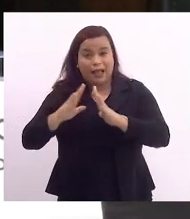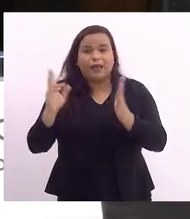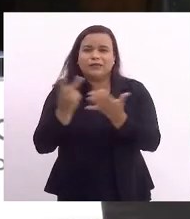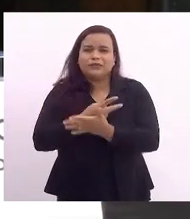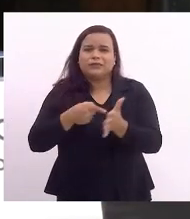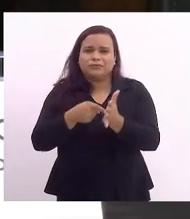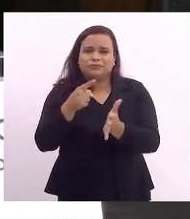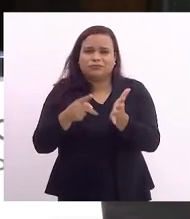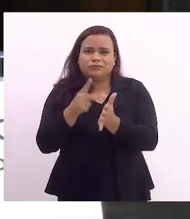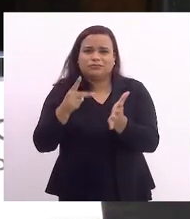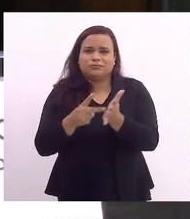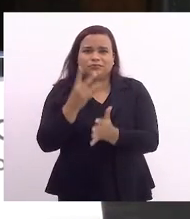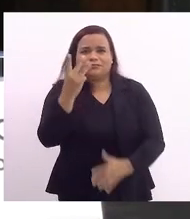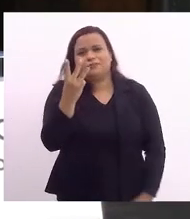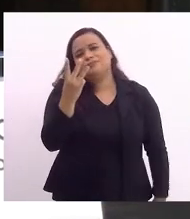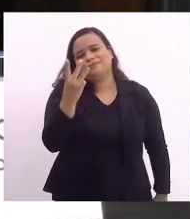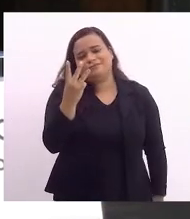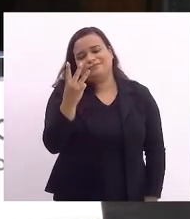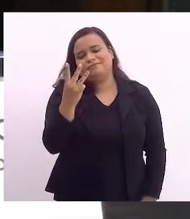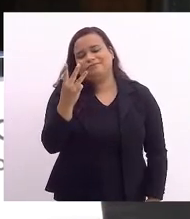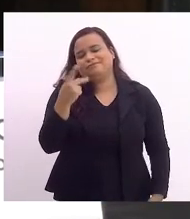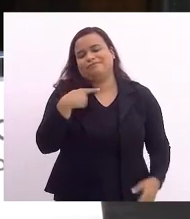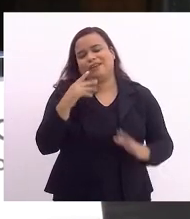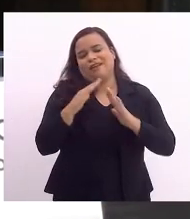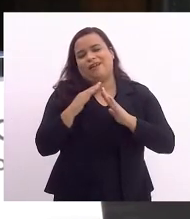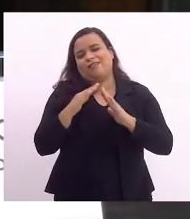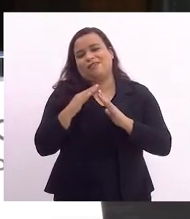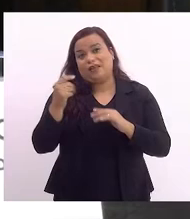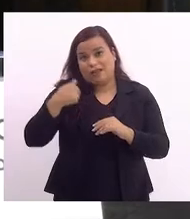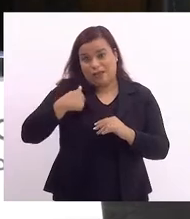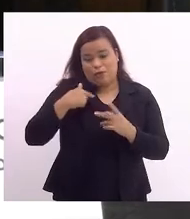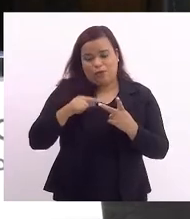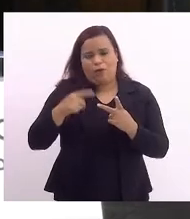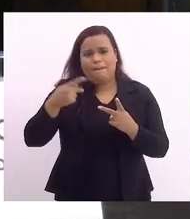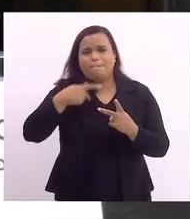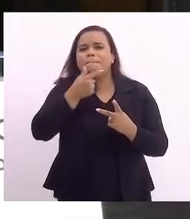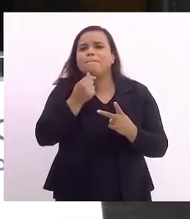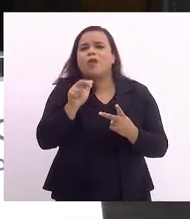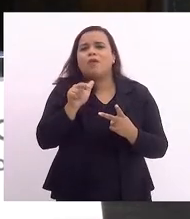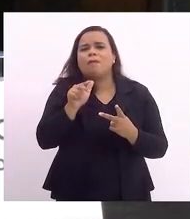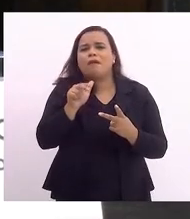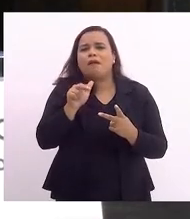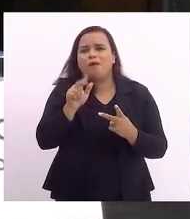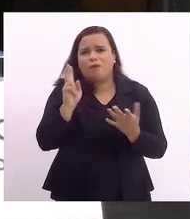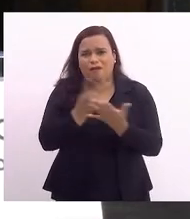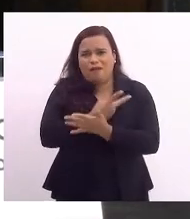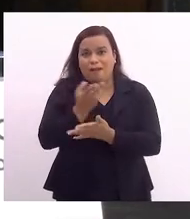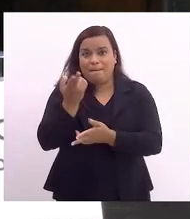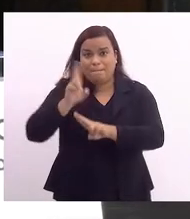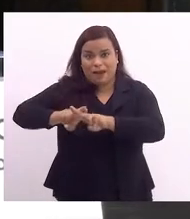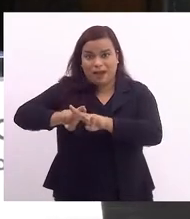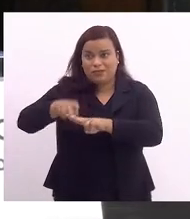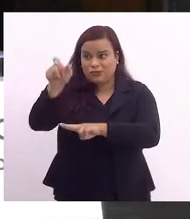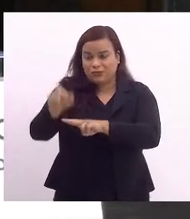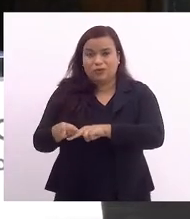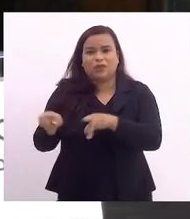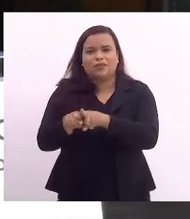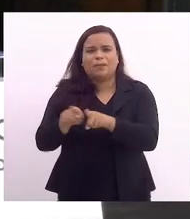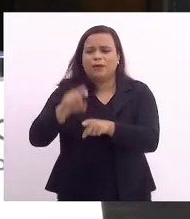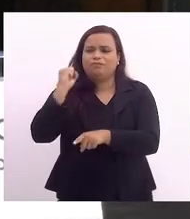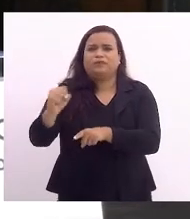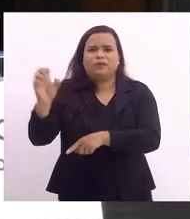3 vezes. Eu, meu falecido irmão, foi preso e morto pelo Estado, e